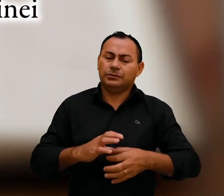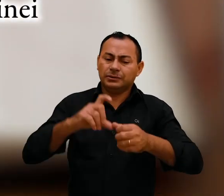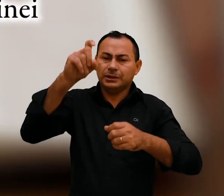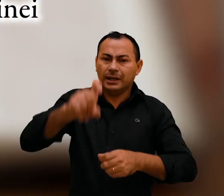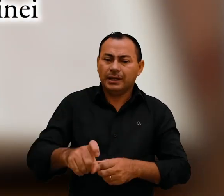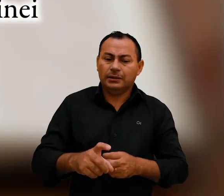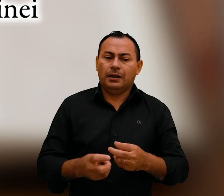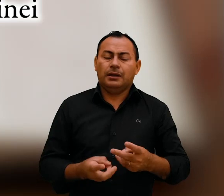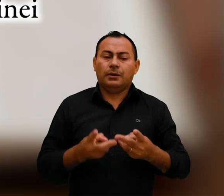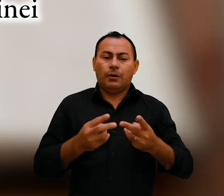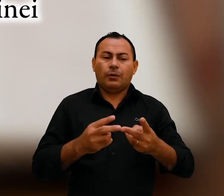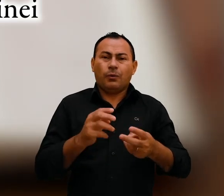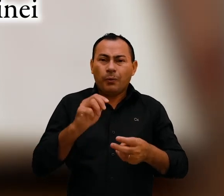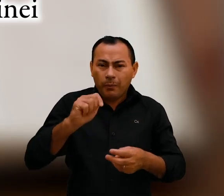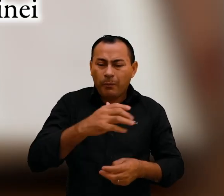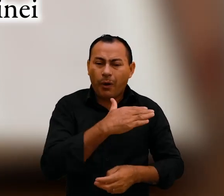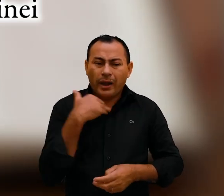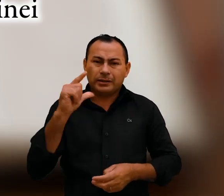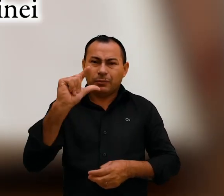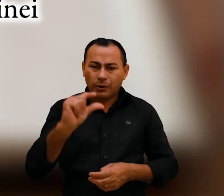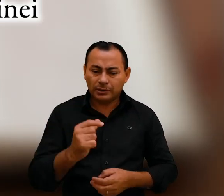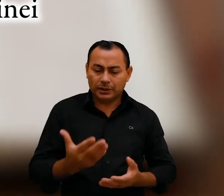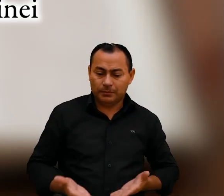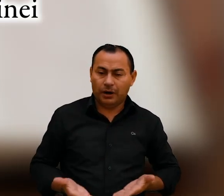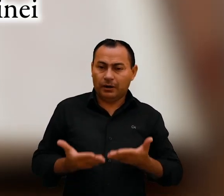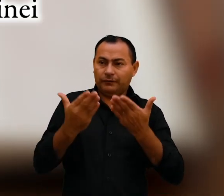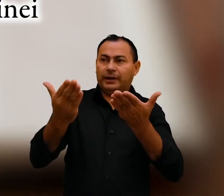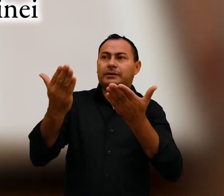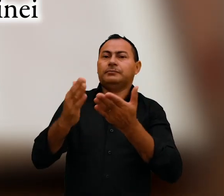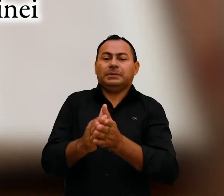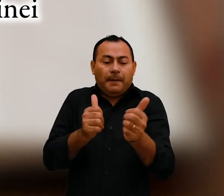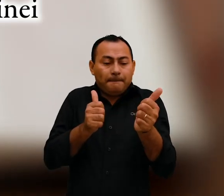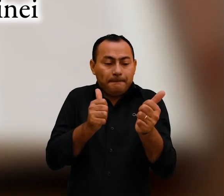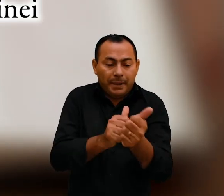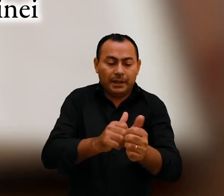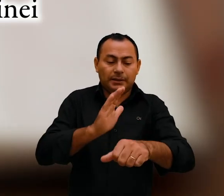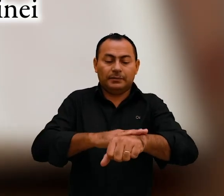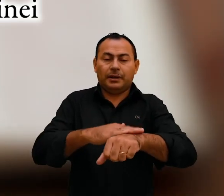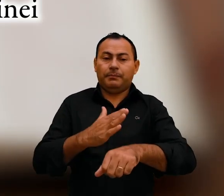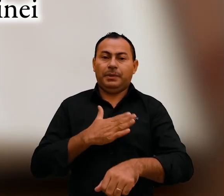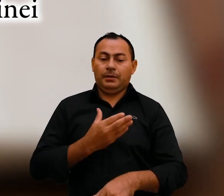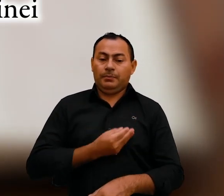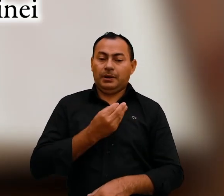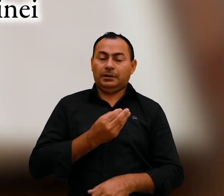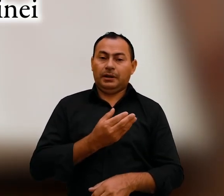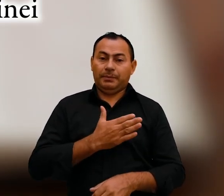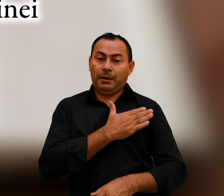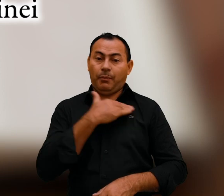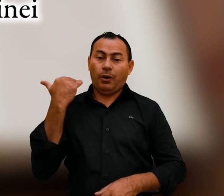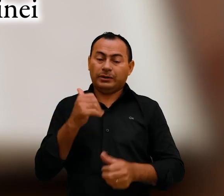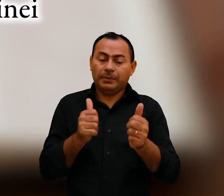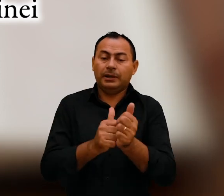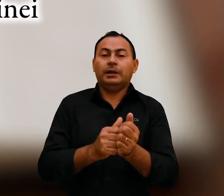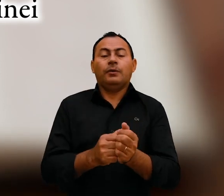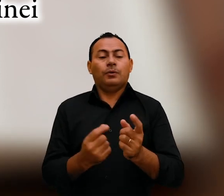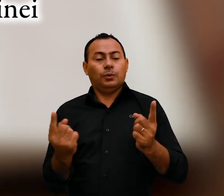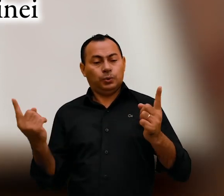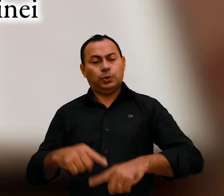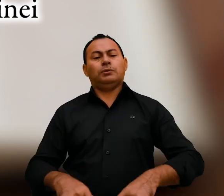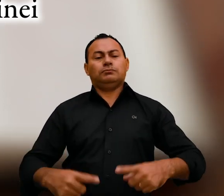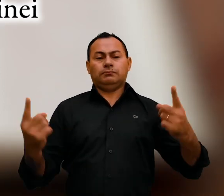derramado como uma oferta de bebida está próximo tempo da minha partida